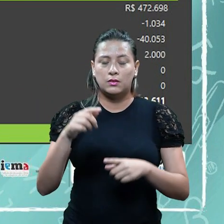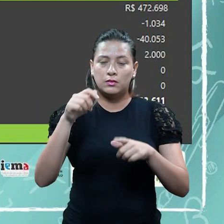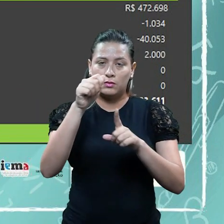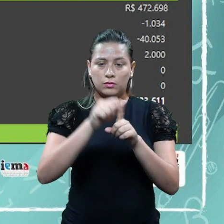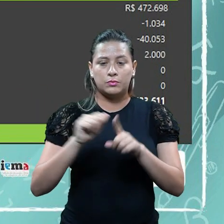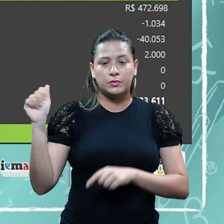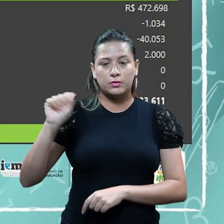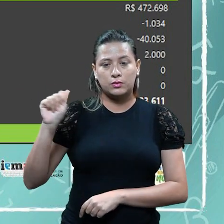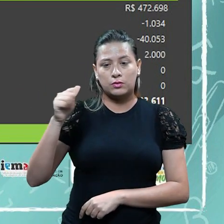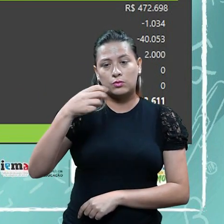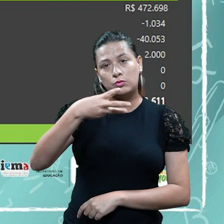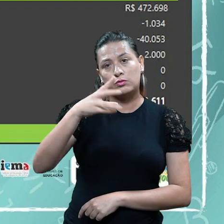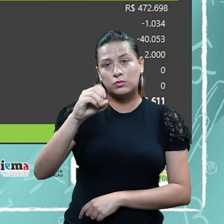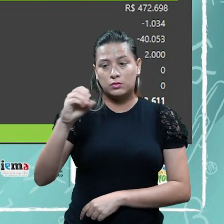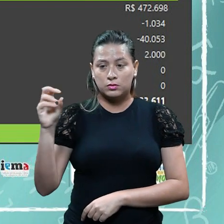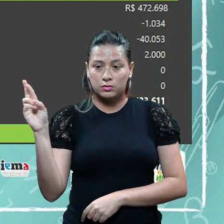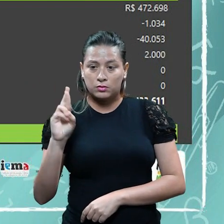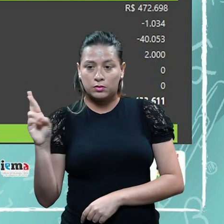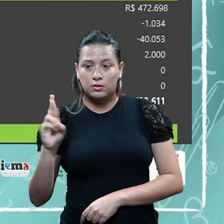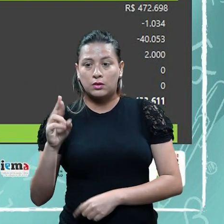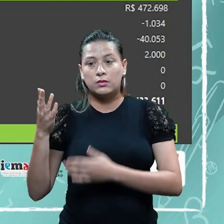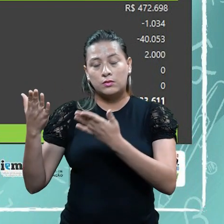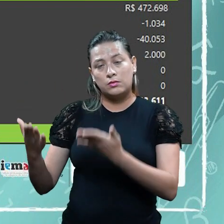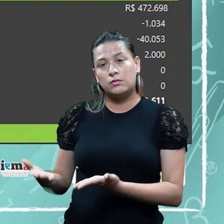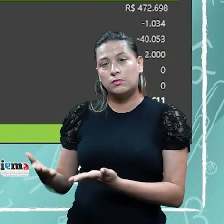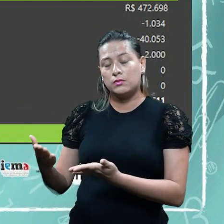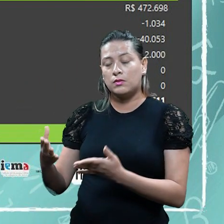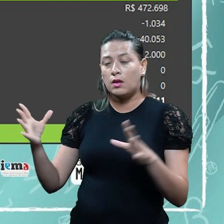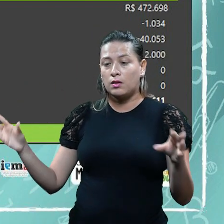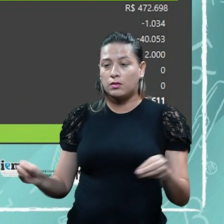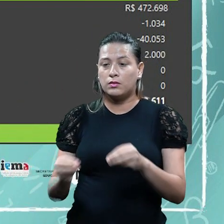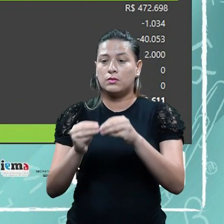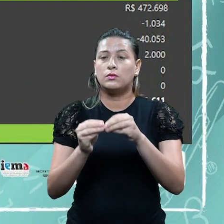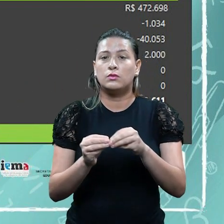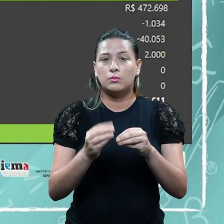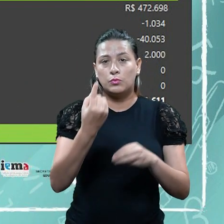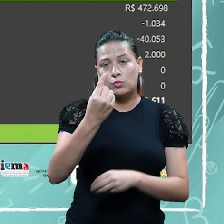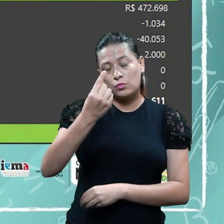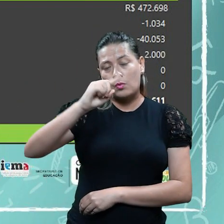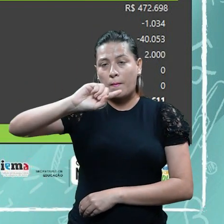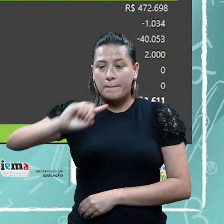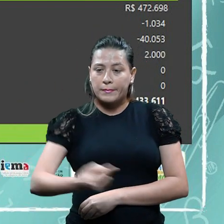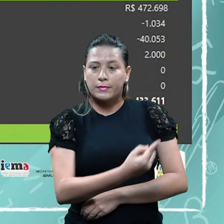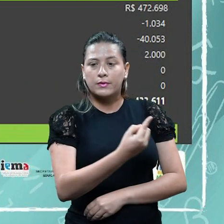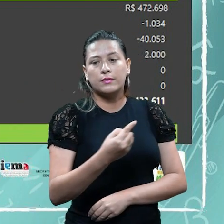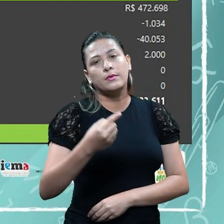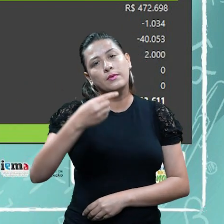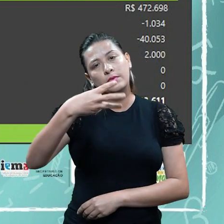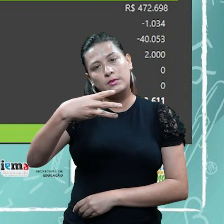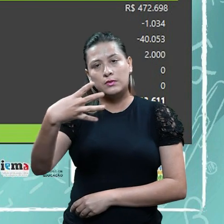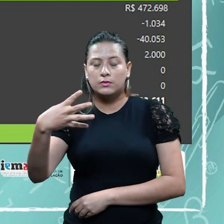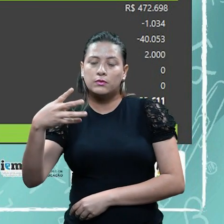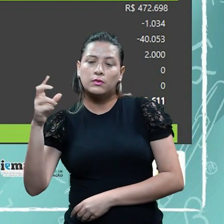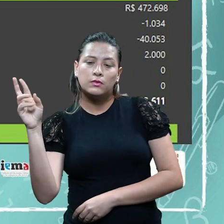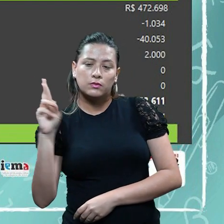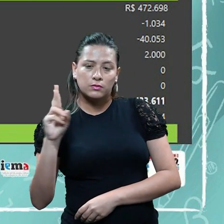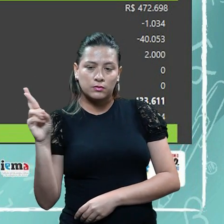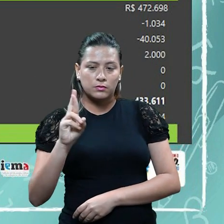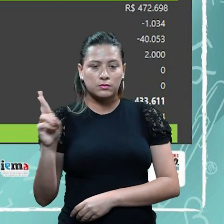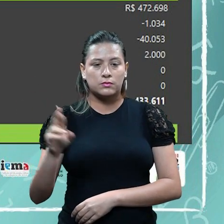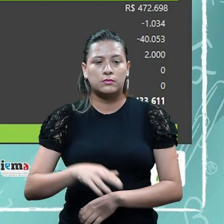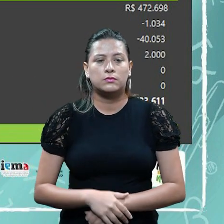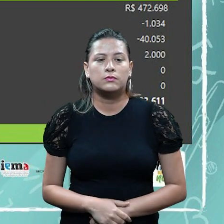R$ 1.034. Descontos, então todo mês aqui teve desconto concedido,